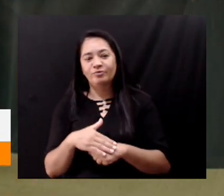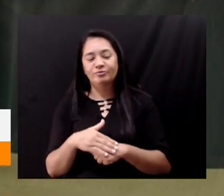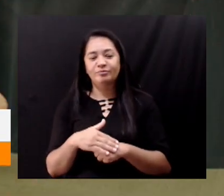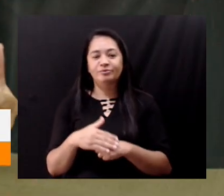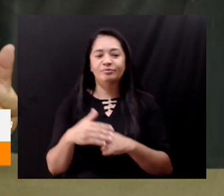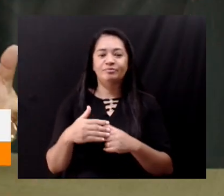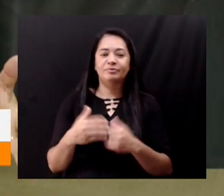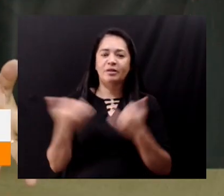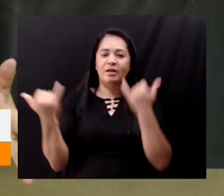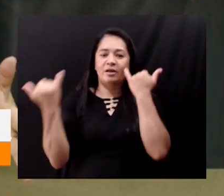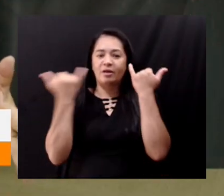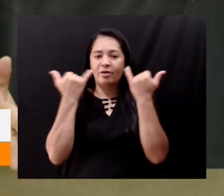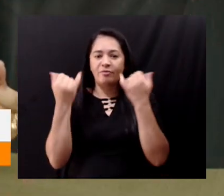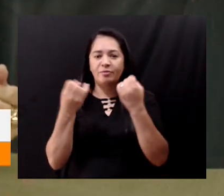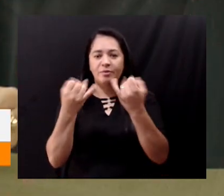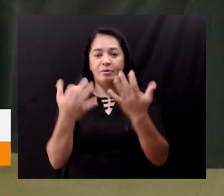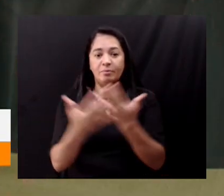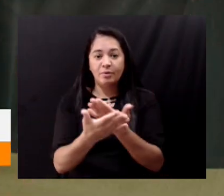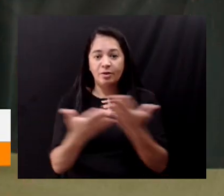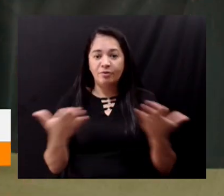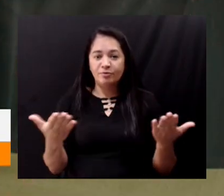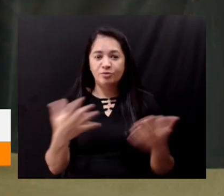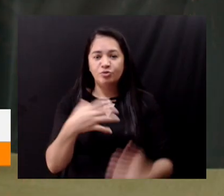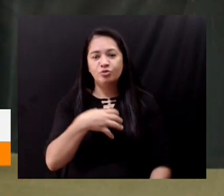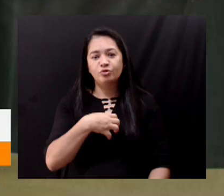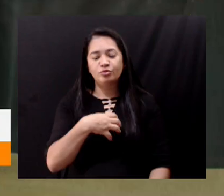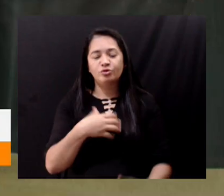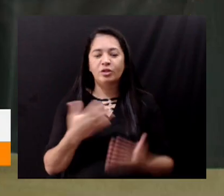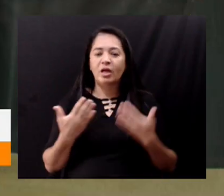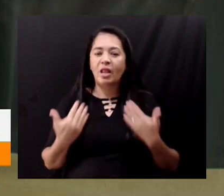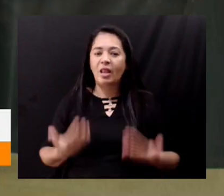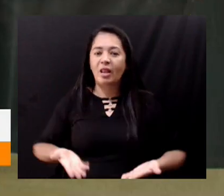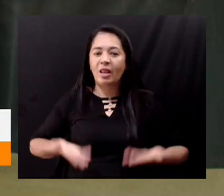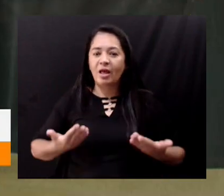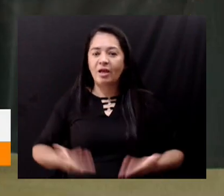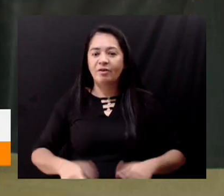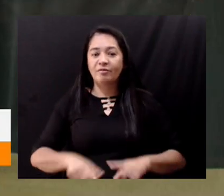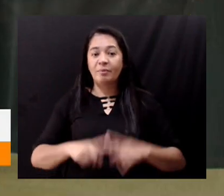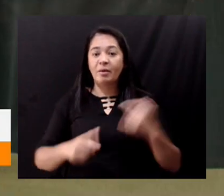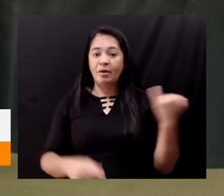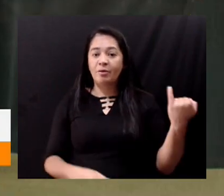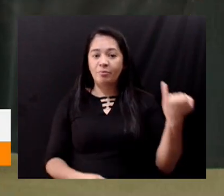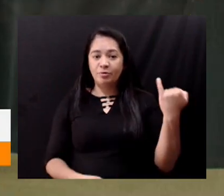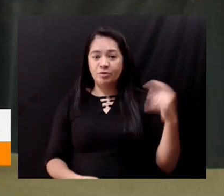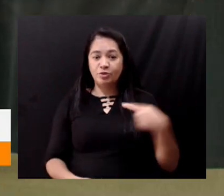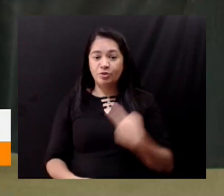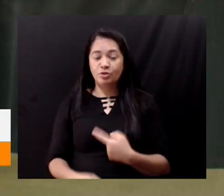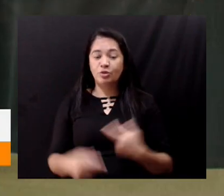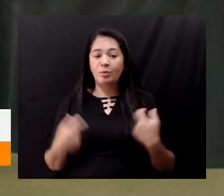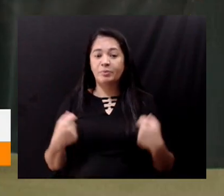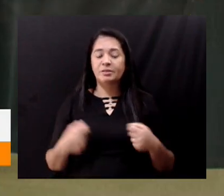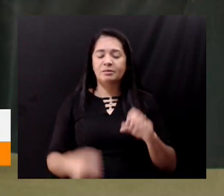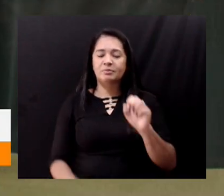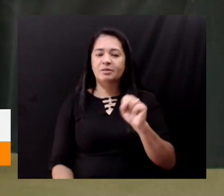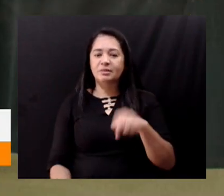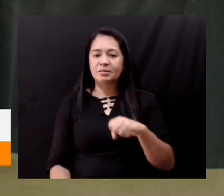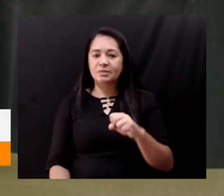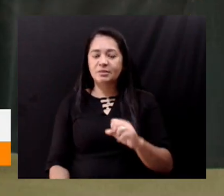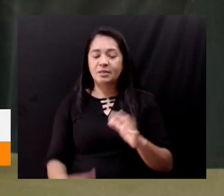você de uma forma leve, mas é importante a gente ressaltar que nós precisamos sim, né, estar atentos